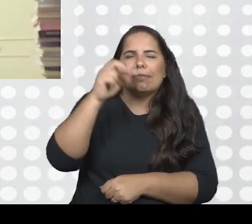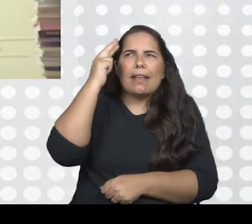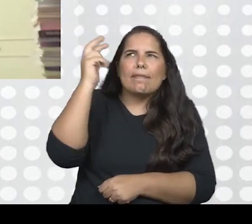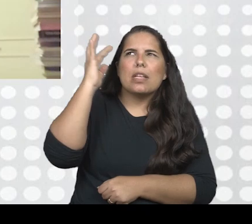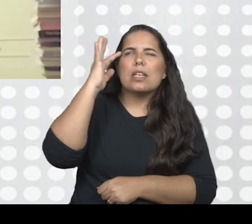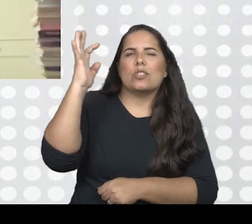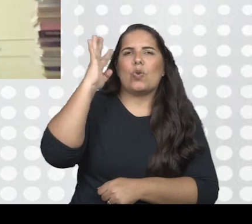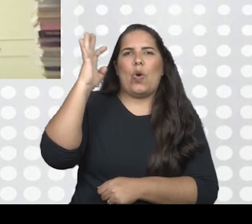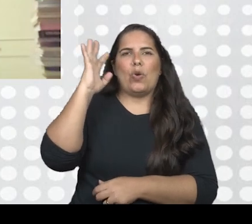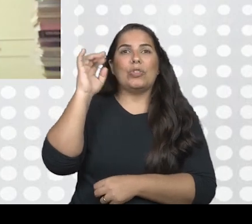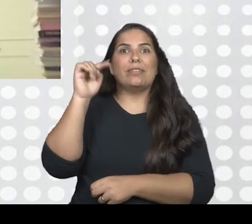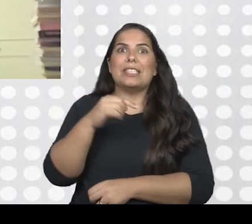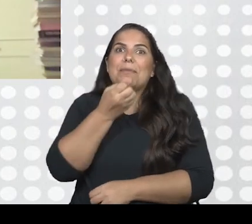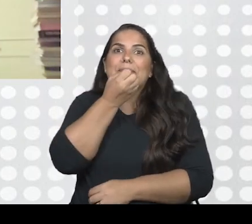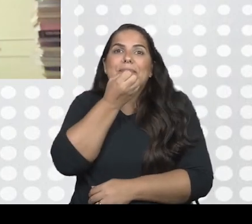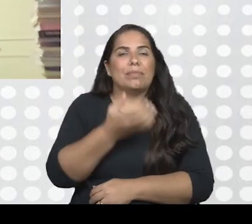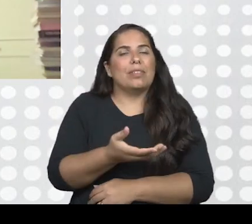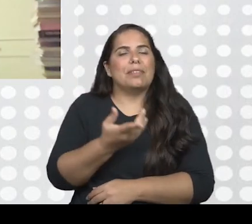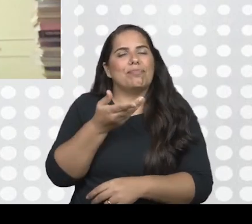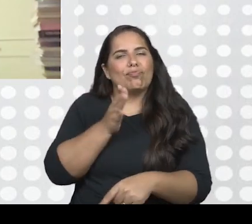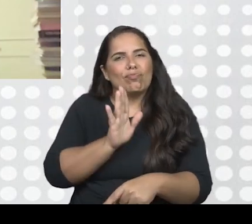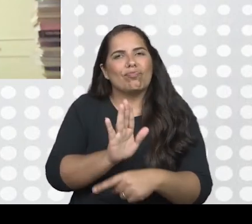reflexões aqui tecidas tenham sido de